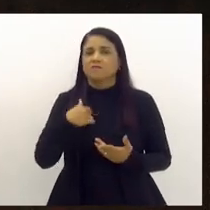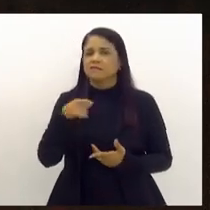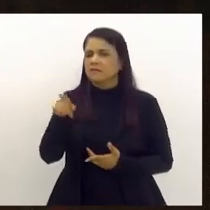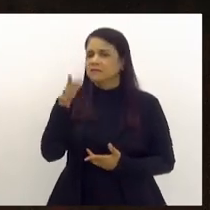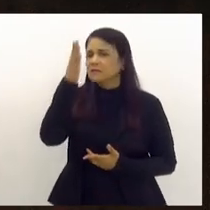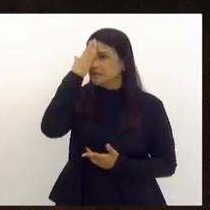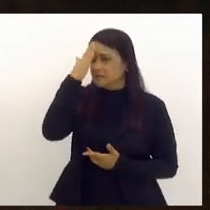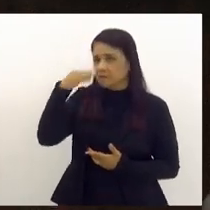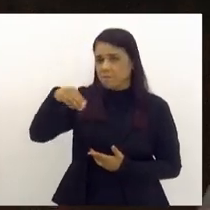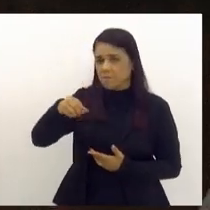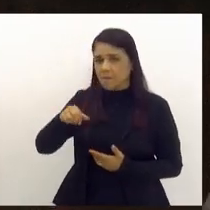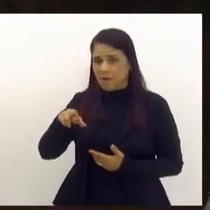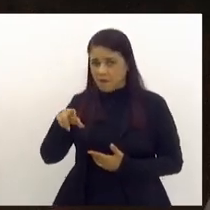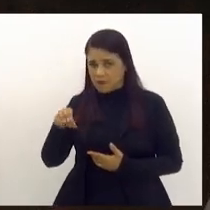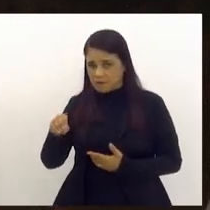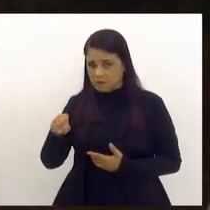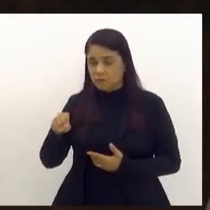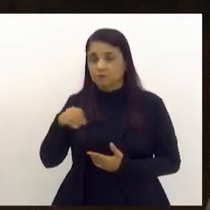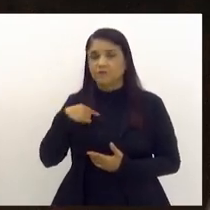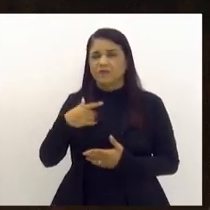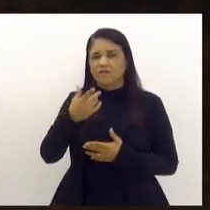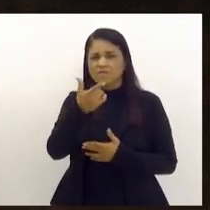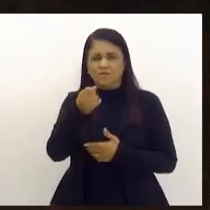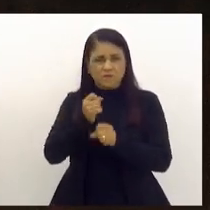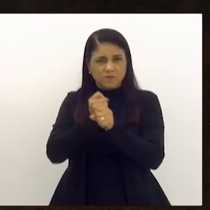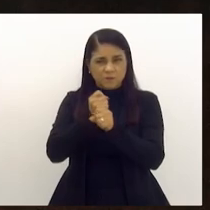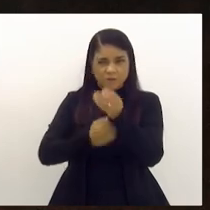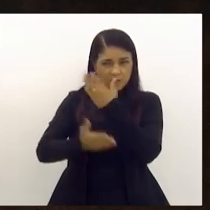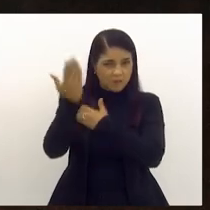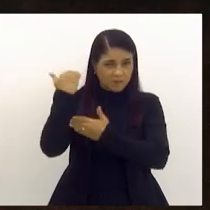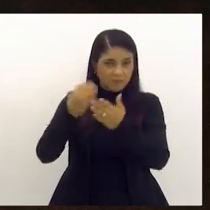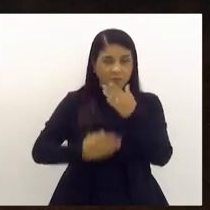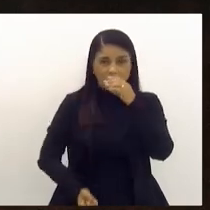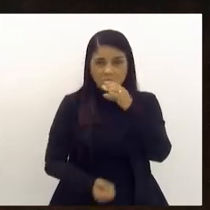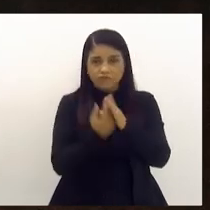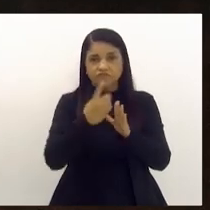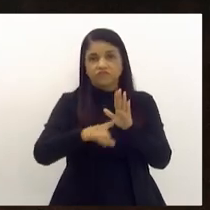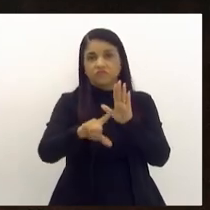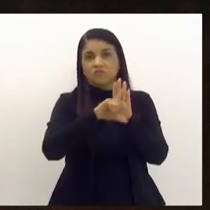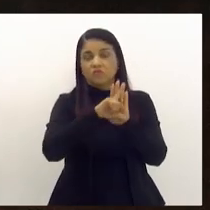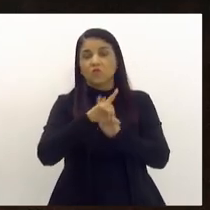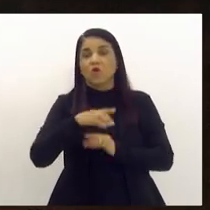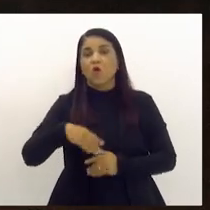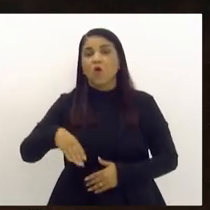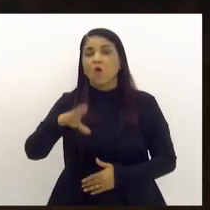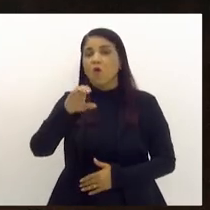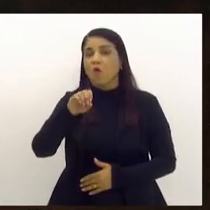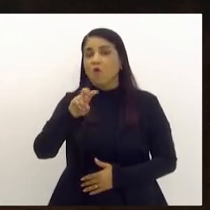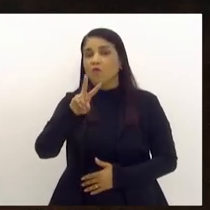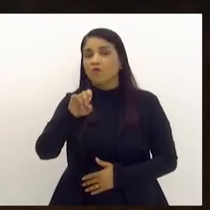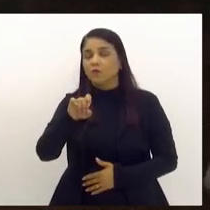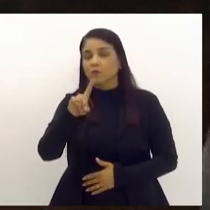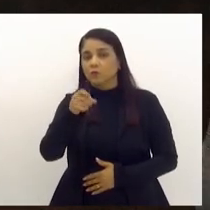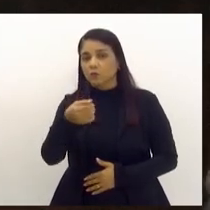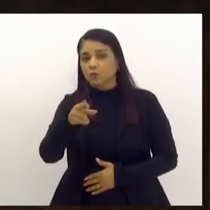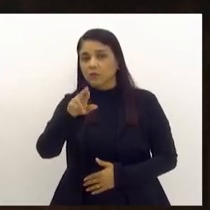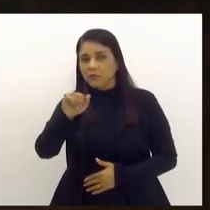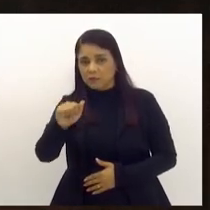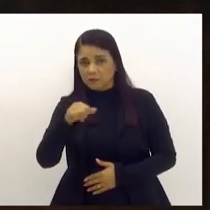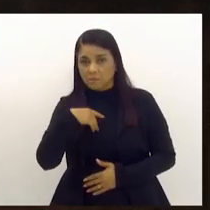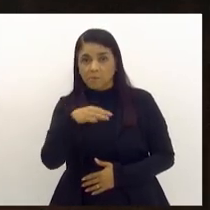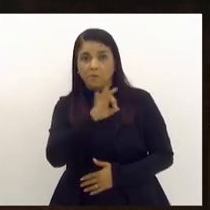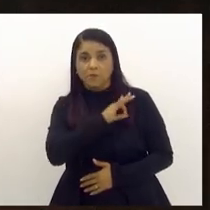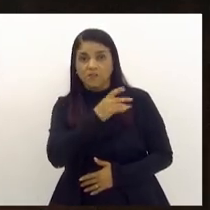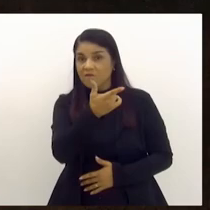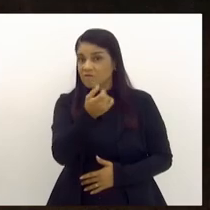Márcio Gualberto, há 20 anos atrás eu fiz uma lei criando a ouvidoria de polícia. Uma lei minha que tem 20 anos, e a